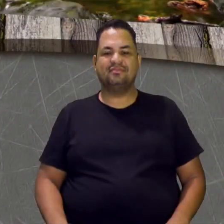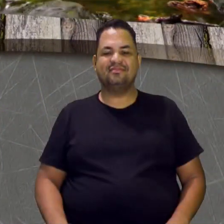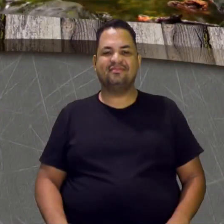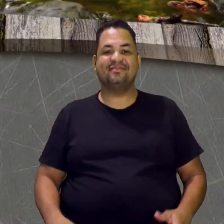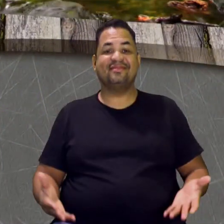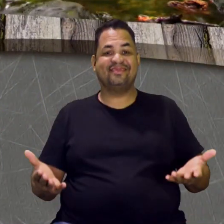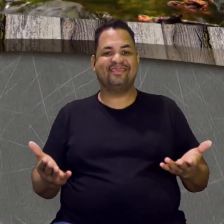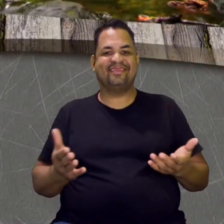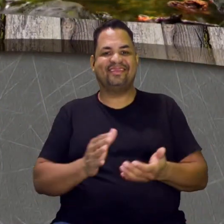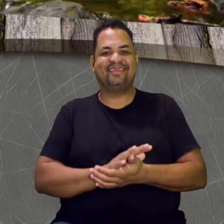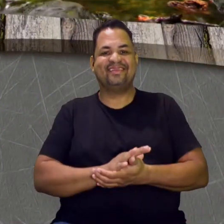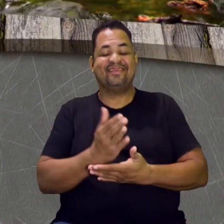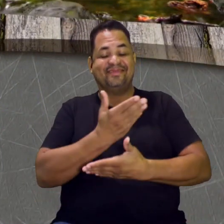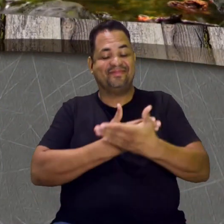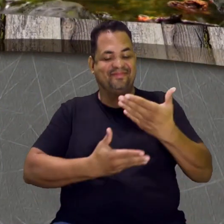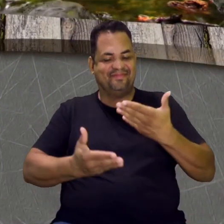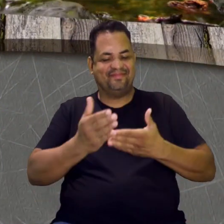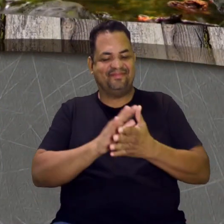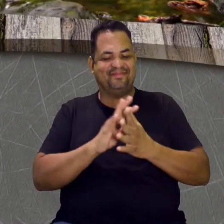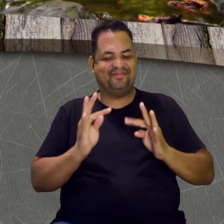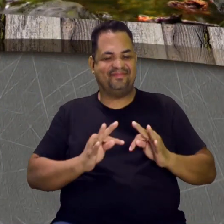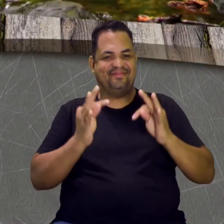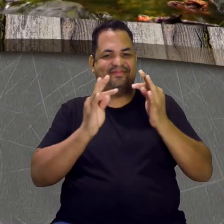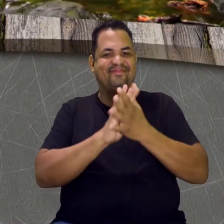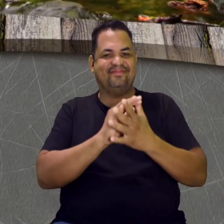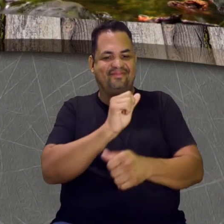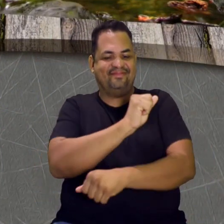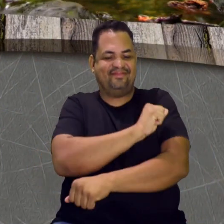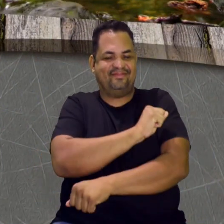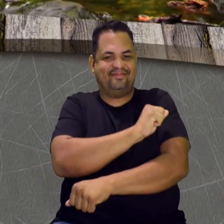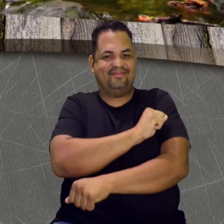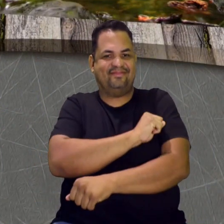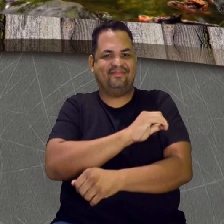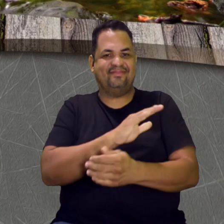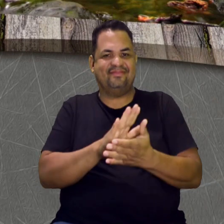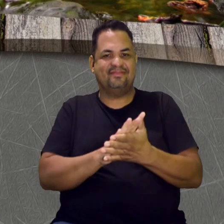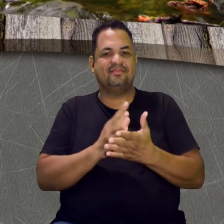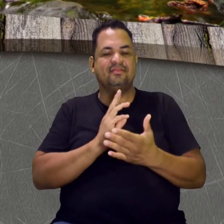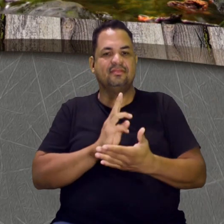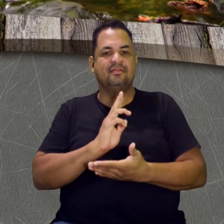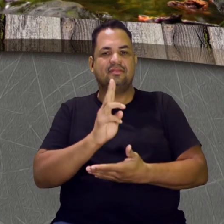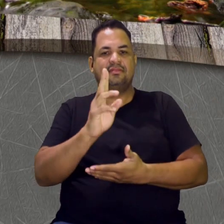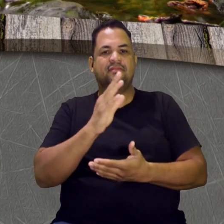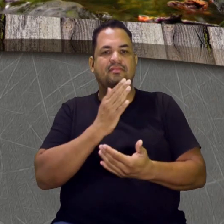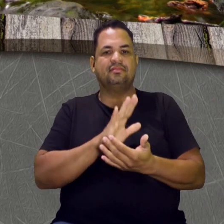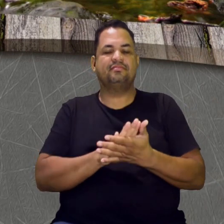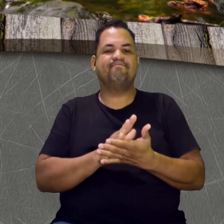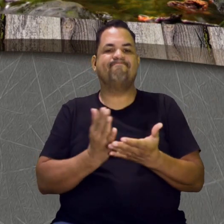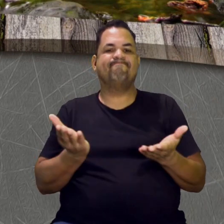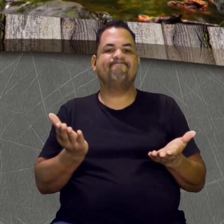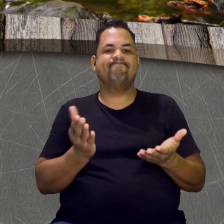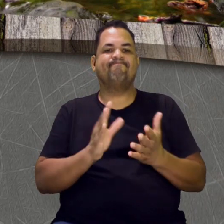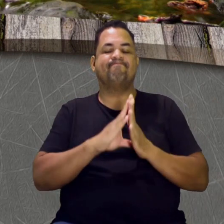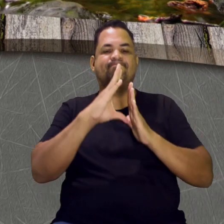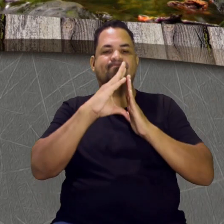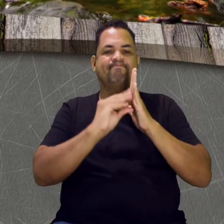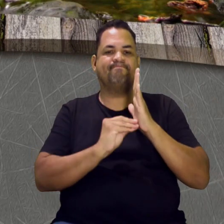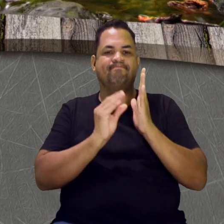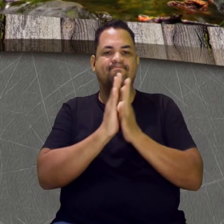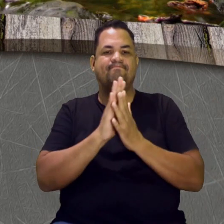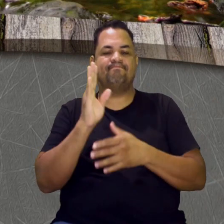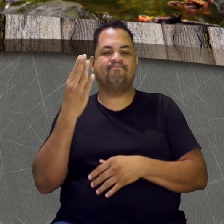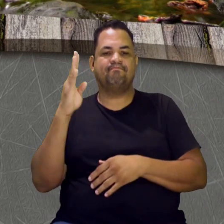Salve, salve, rapaziada da mediação tecnológica. Vamos dar continuidade agora, né, ao nosso conteúdo